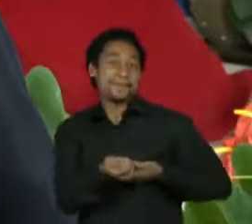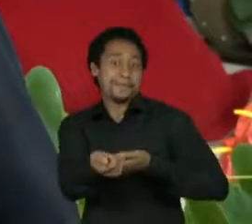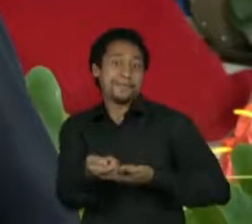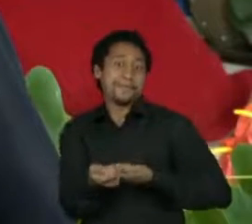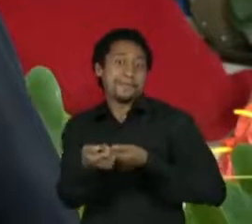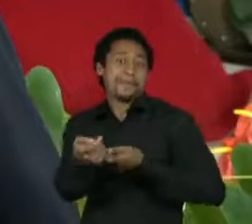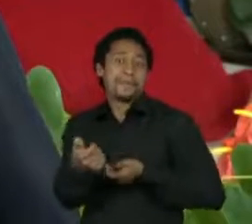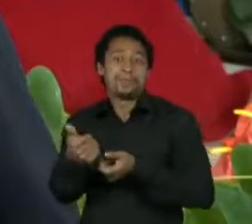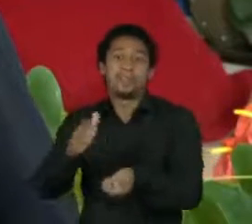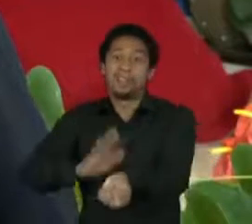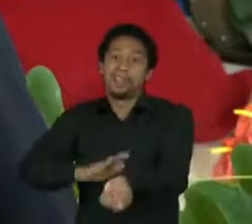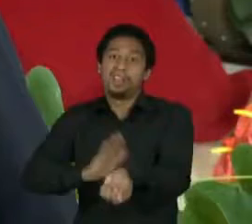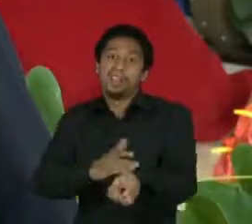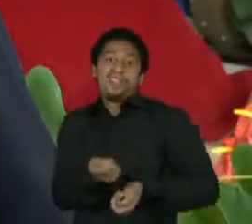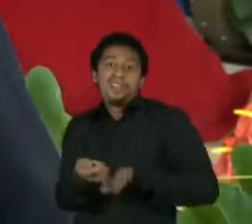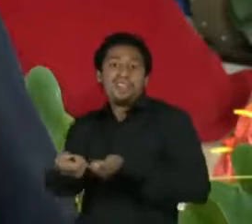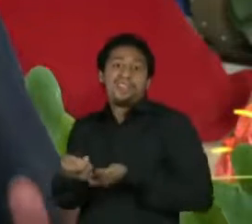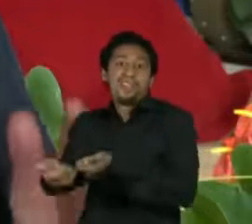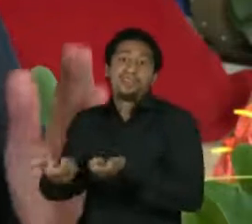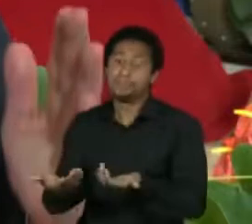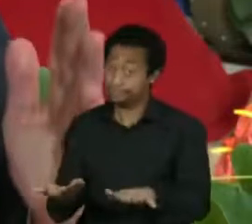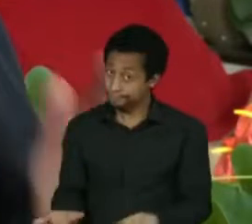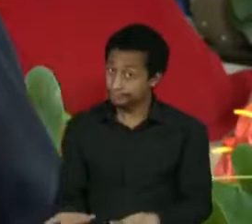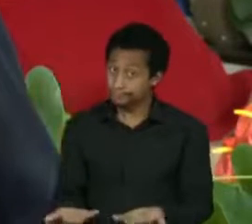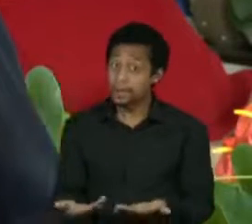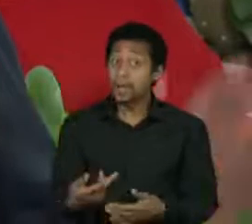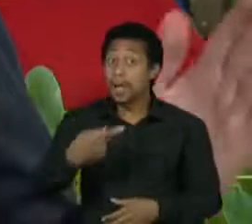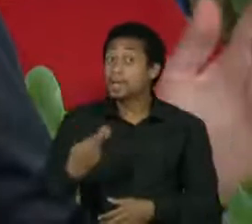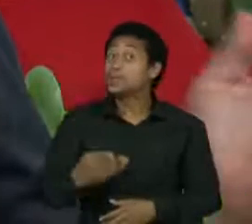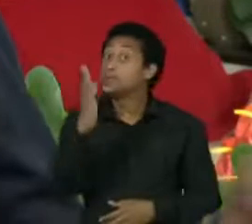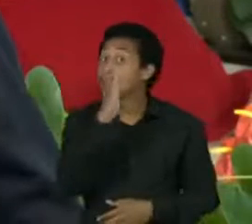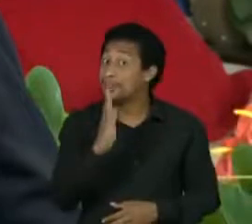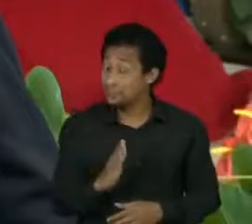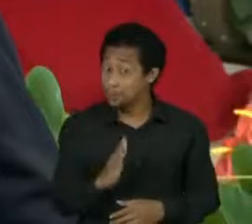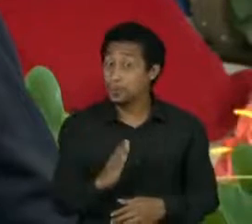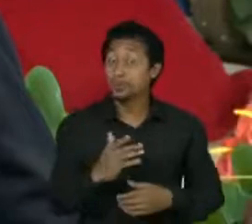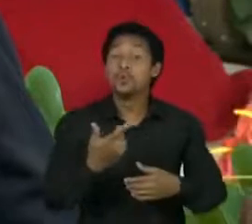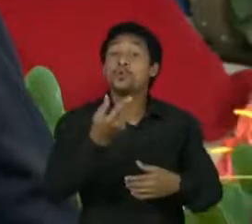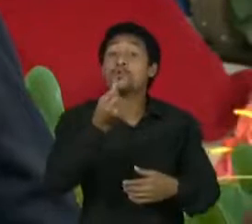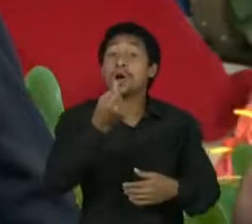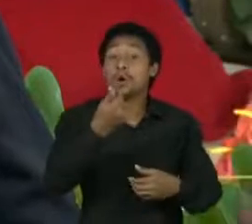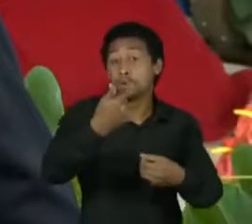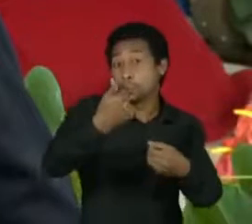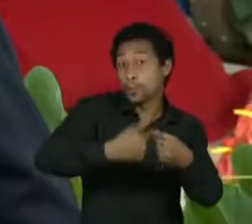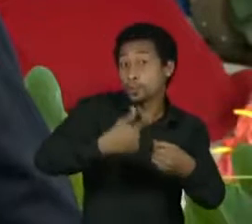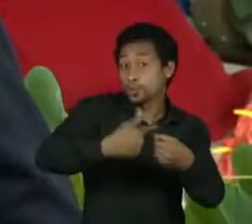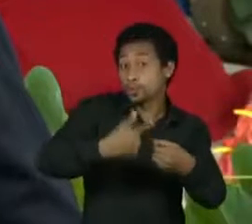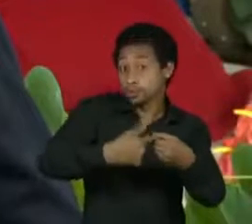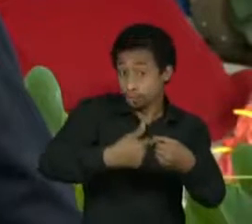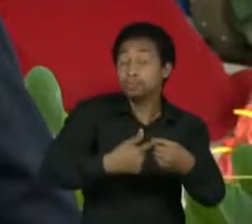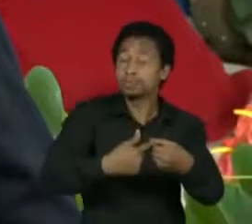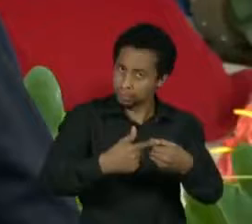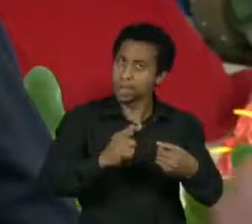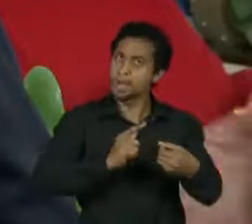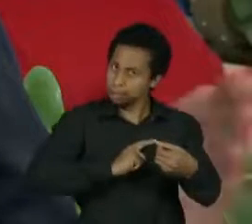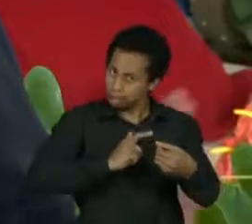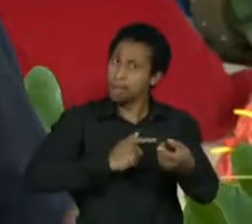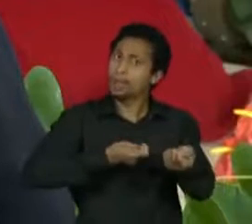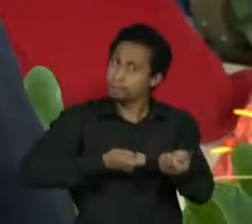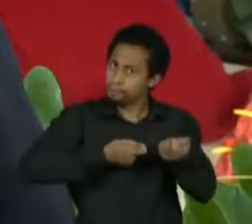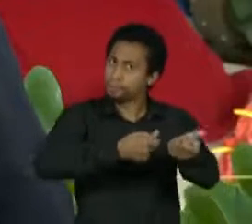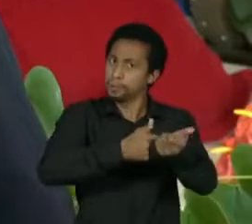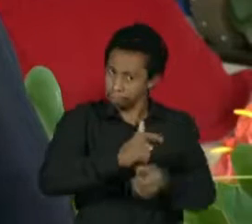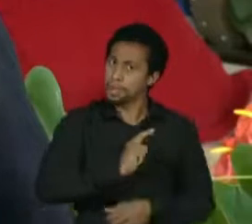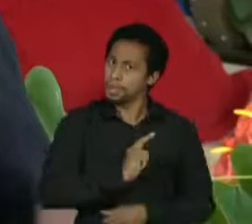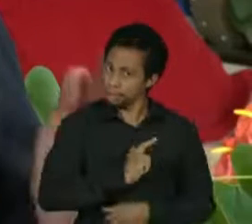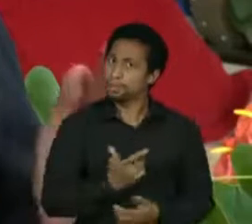os preços de combustíveis no Brasil são livres, por lei. A lei do petróleo, aprovada em